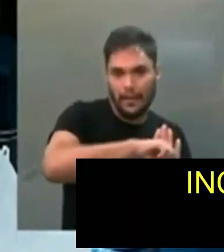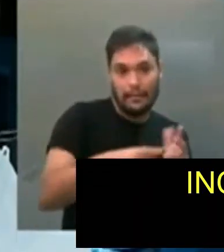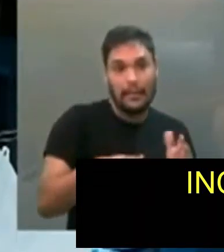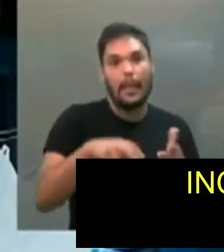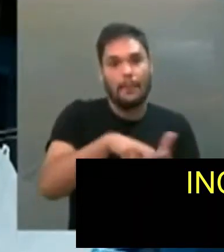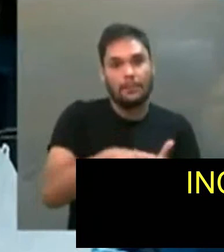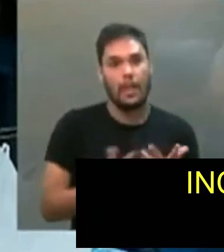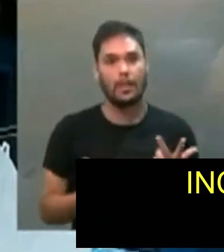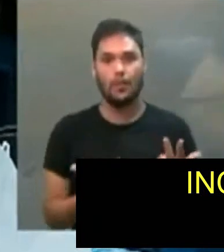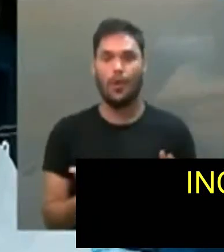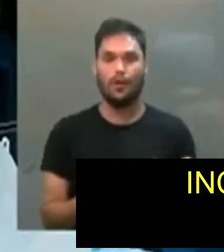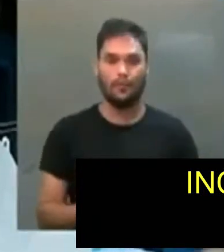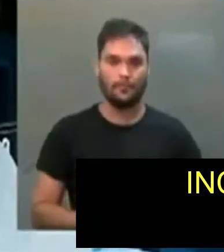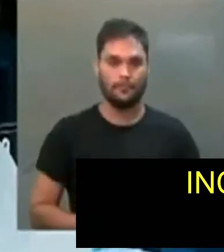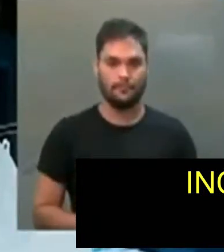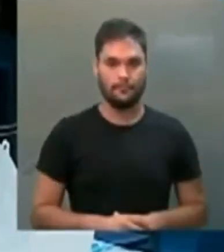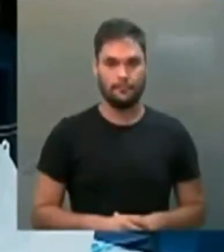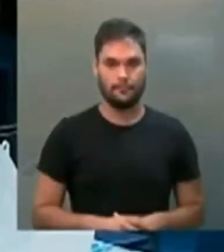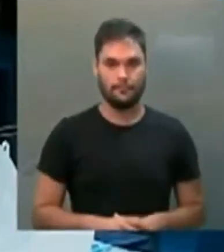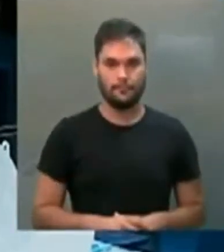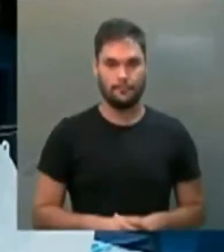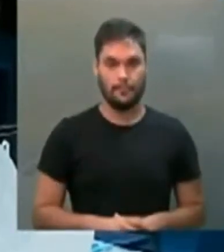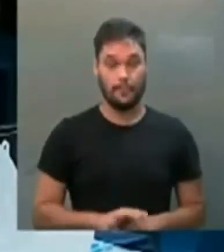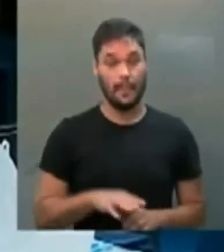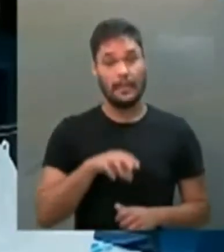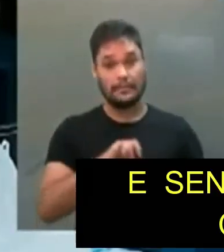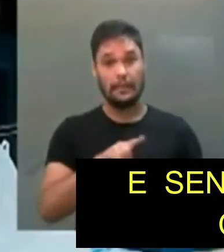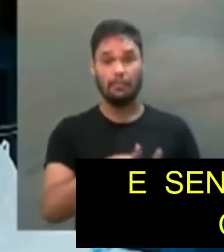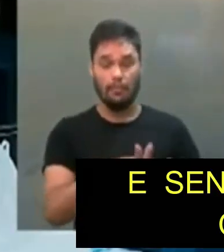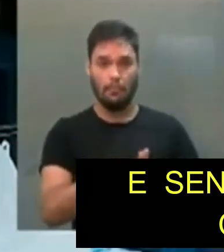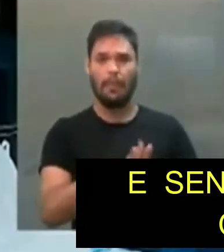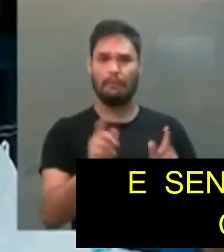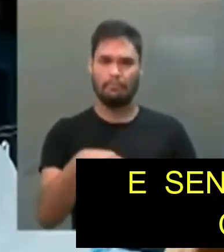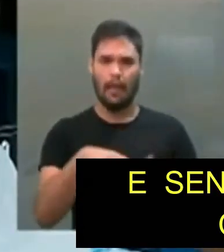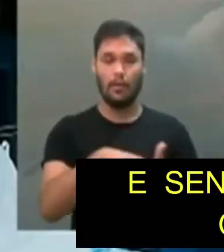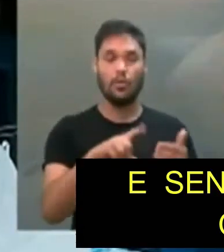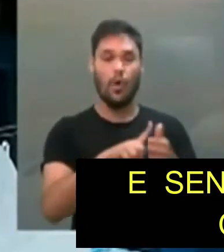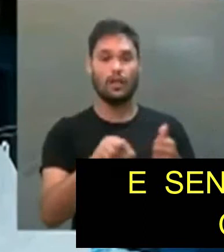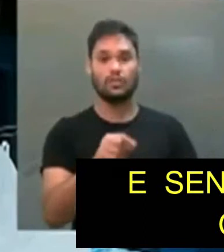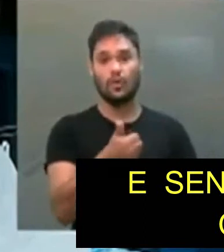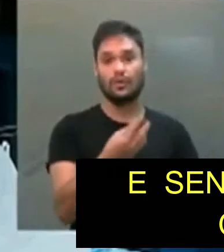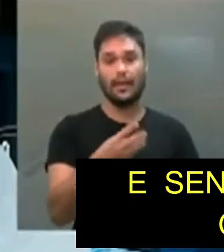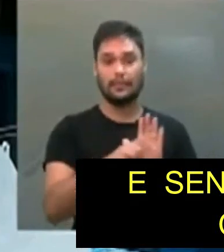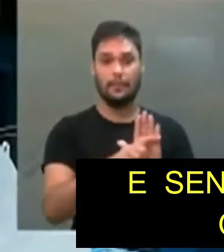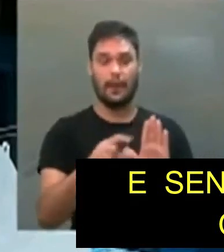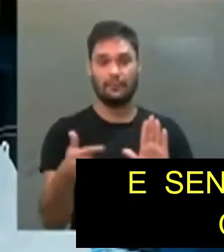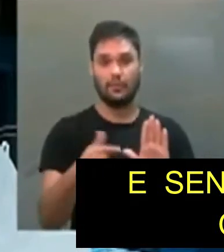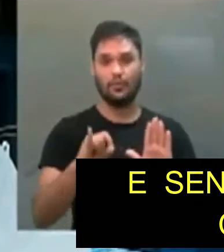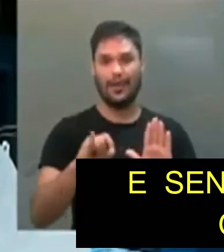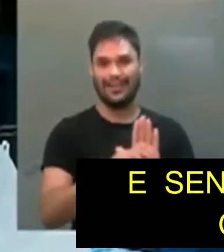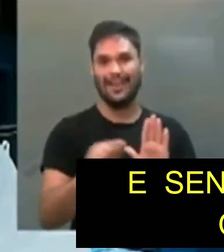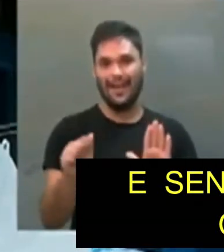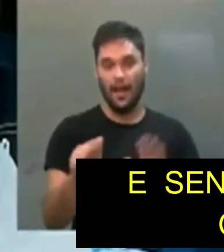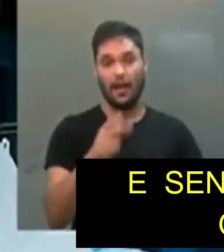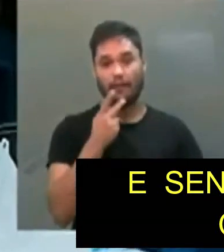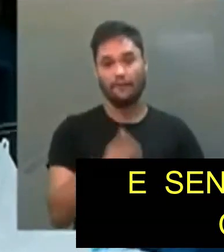cominada na medida de sua culpabilidade. E sentencia, no artigo 13, parágrafo 2º, alínea A, que